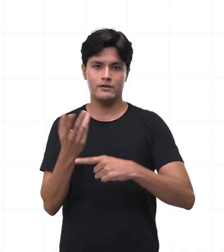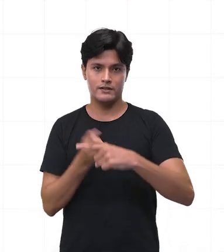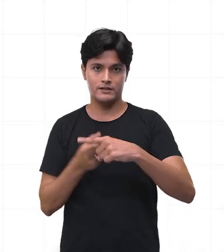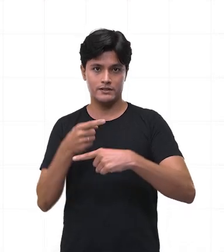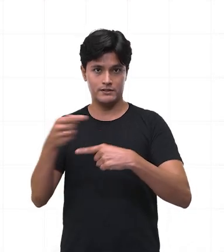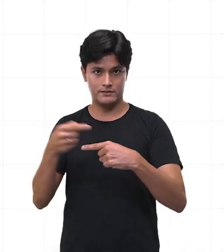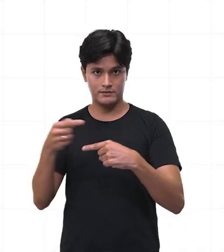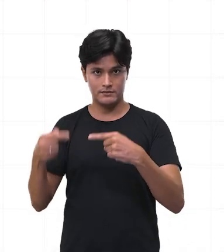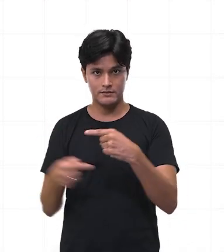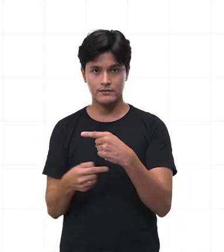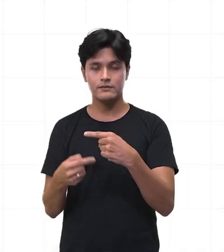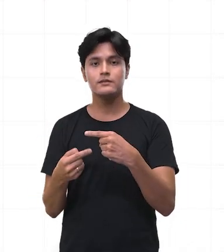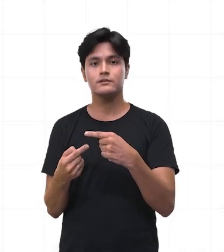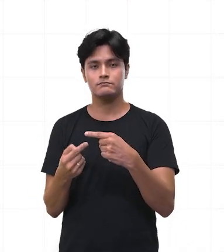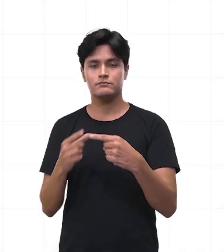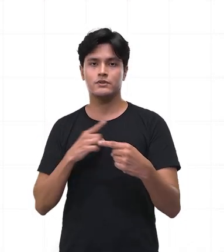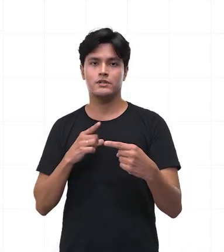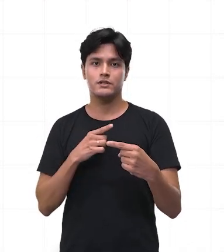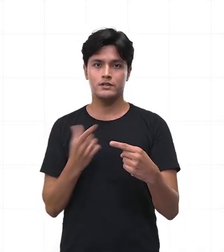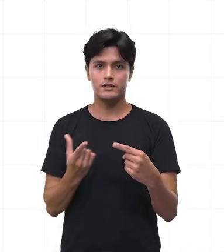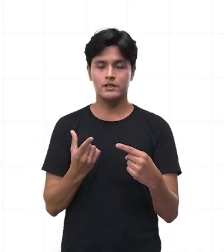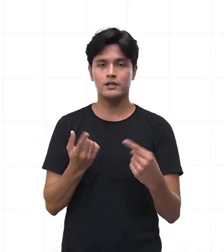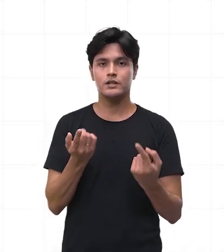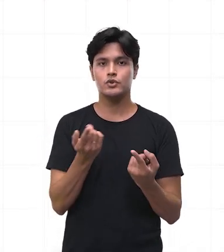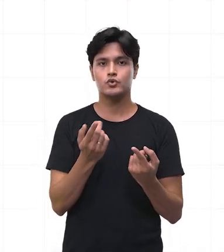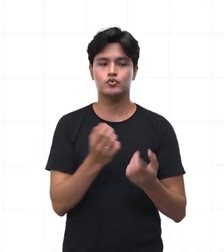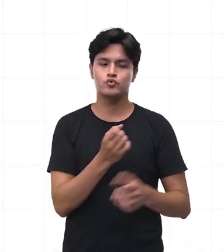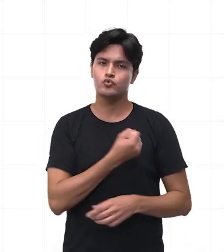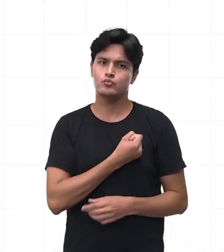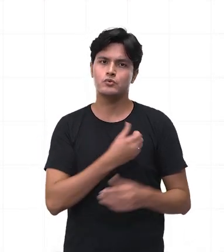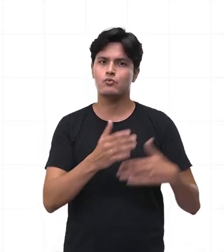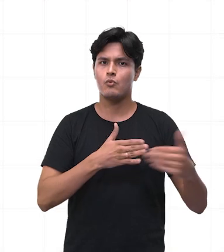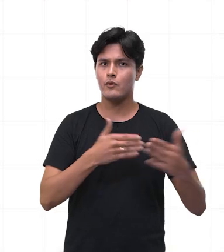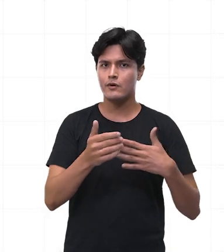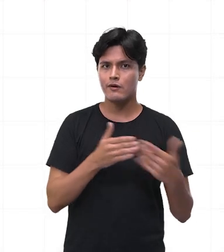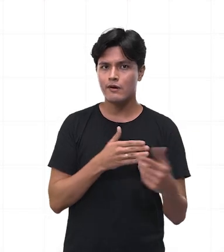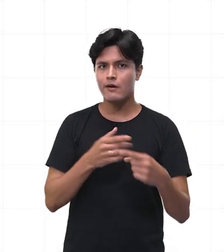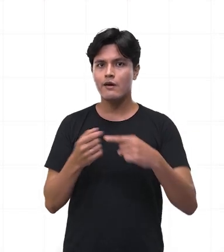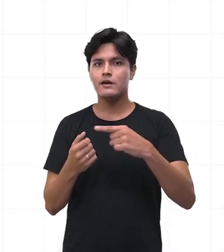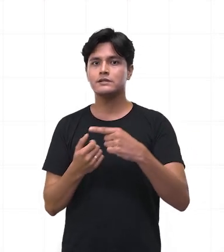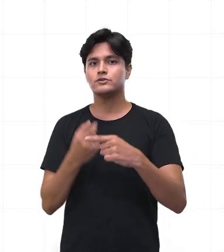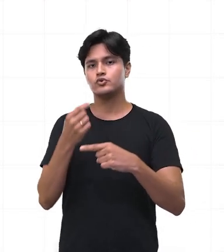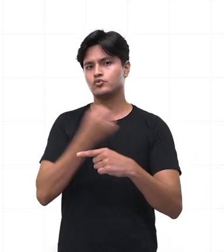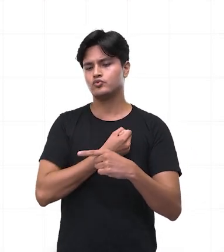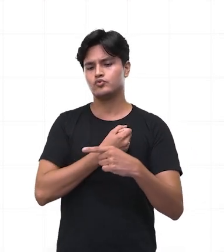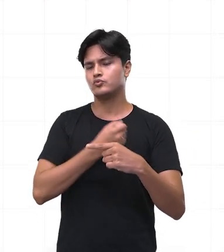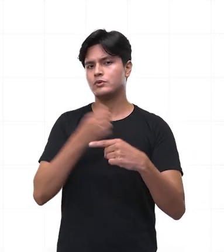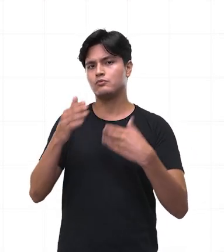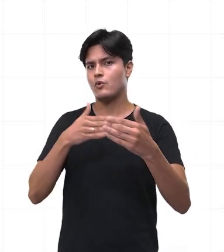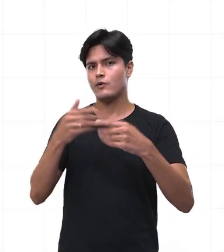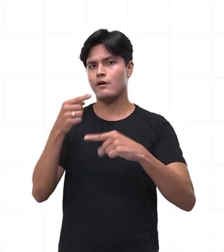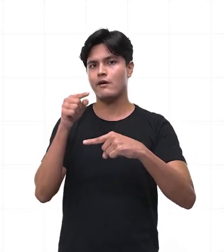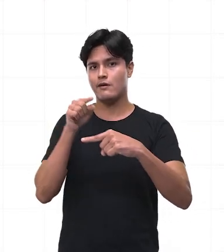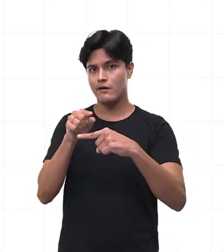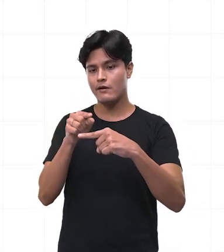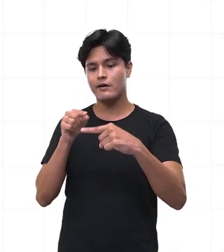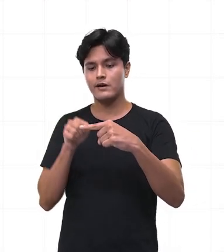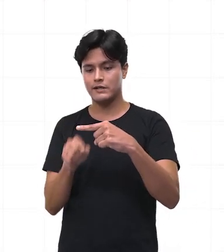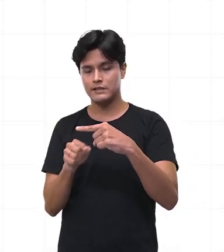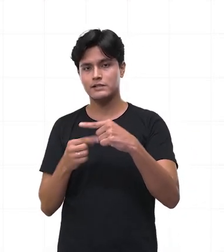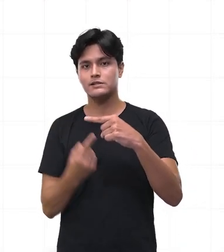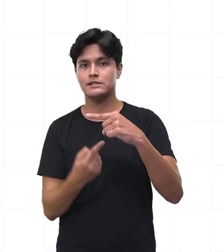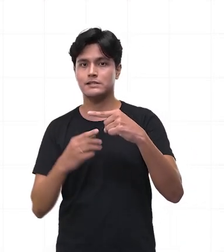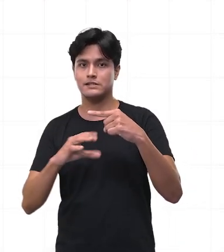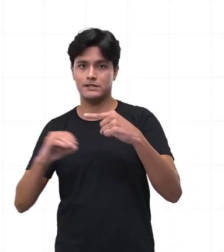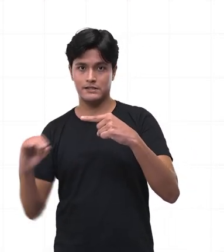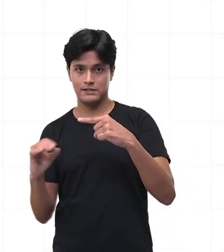razão entre um número qualquer e 100, ok? Então, a porcentagem é a razão